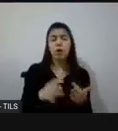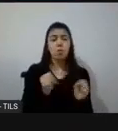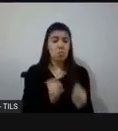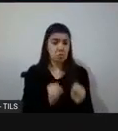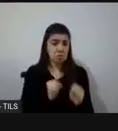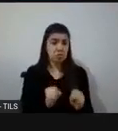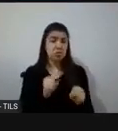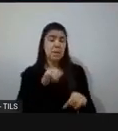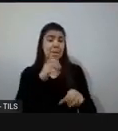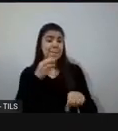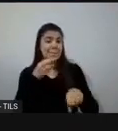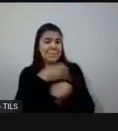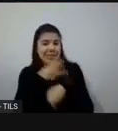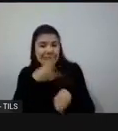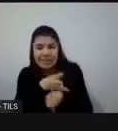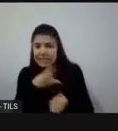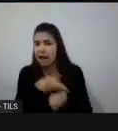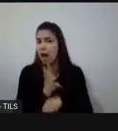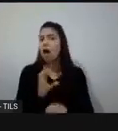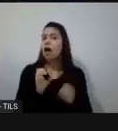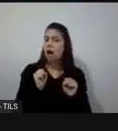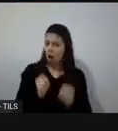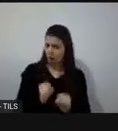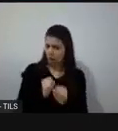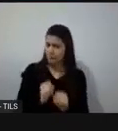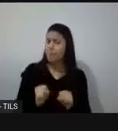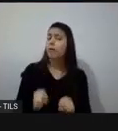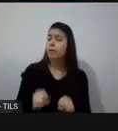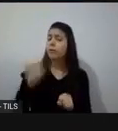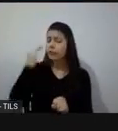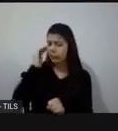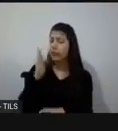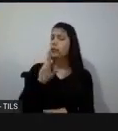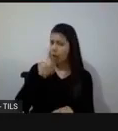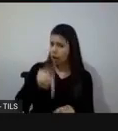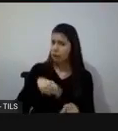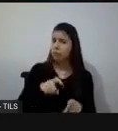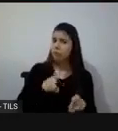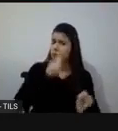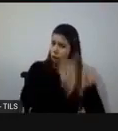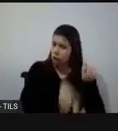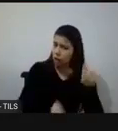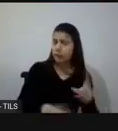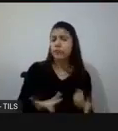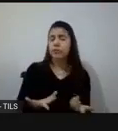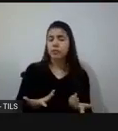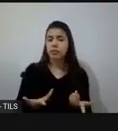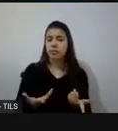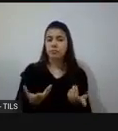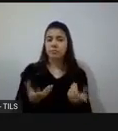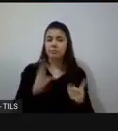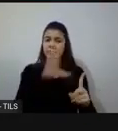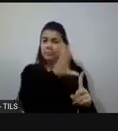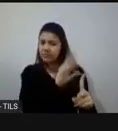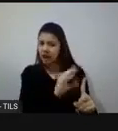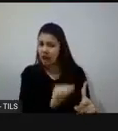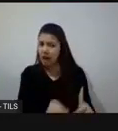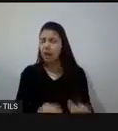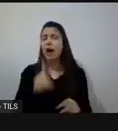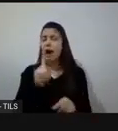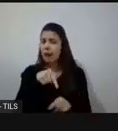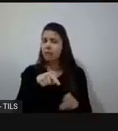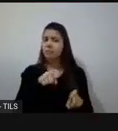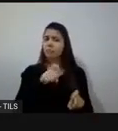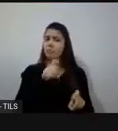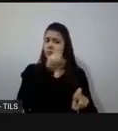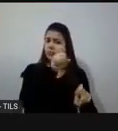com fala inadequada, palavras inadequadas, é violência sexual. E se alguma conduta, alguém entender que não é, porque essa